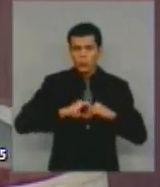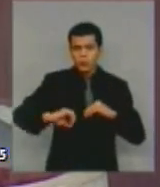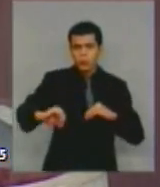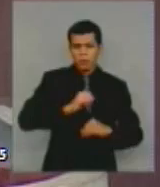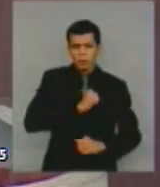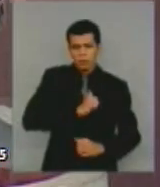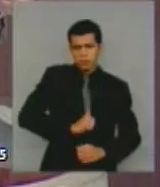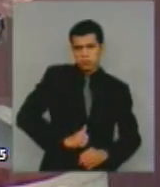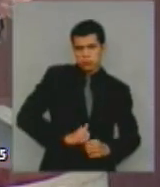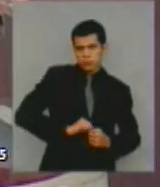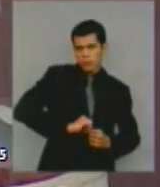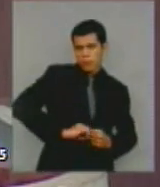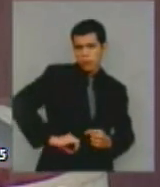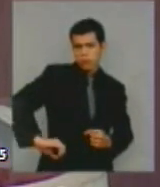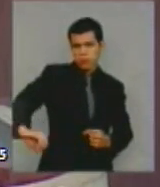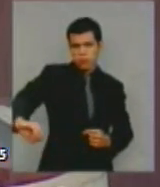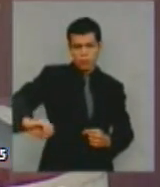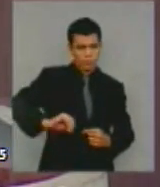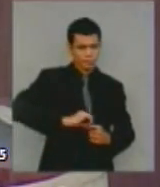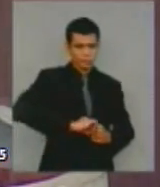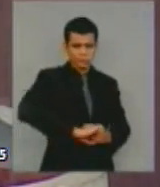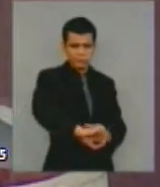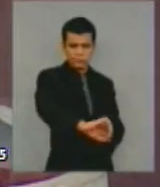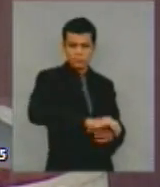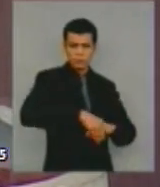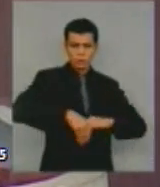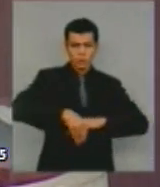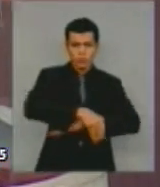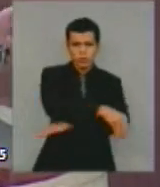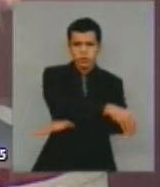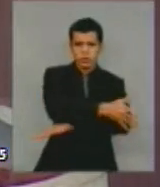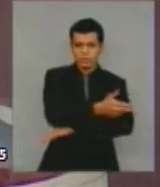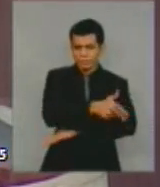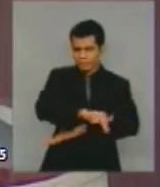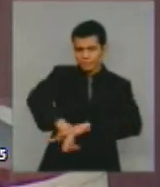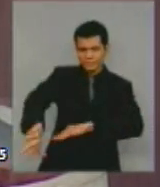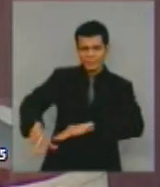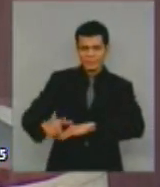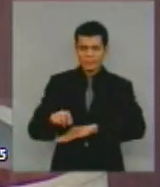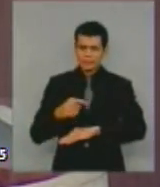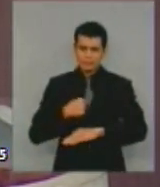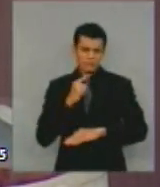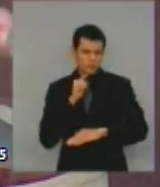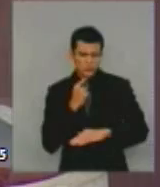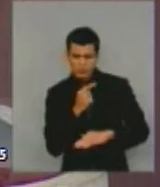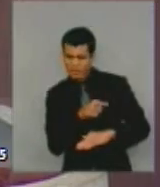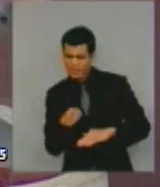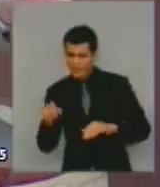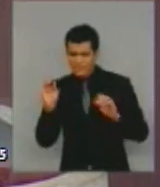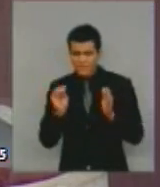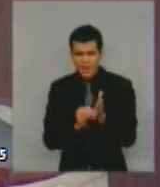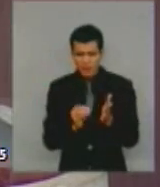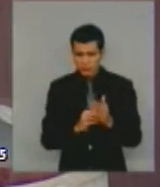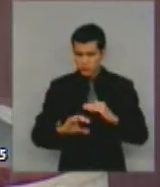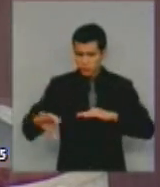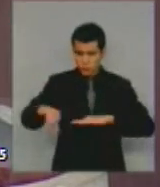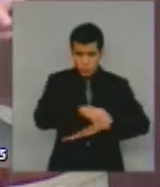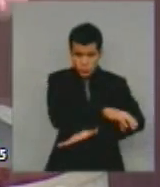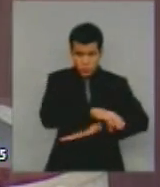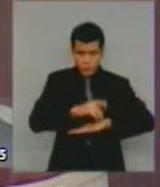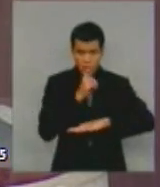ainda 2/3 do Ceará sem cobertura de tratamento de esgoto, o que amplia